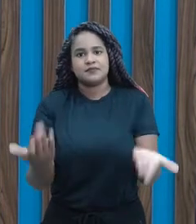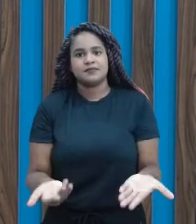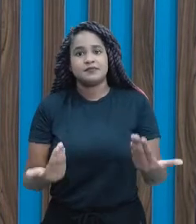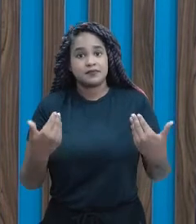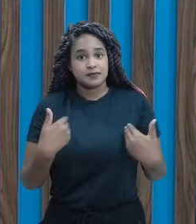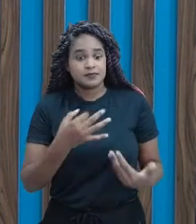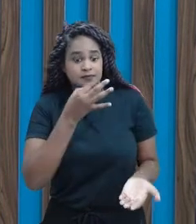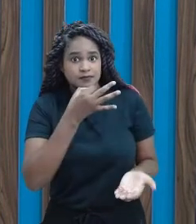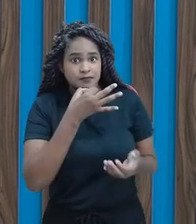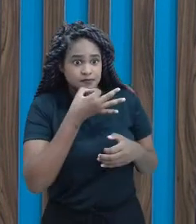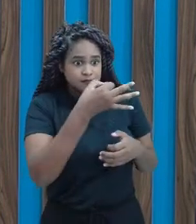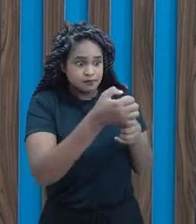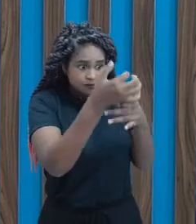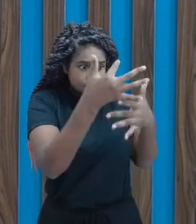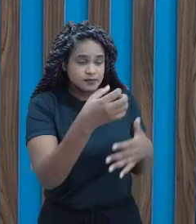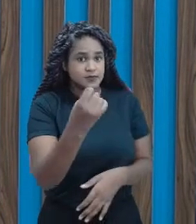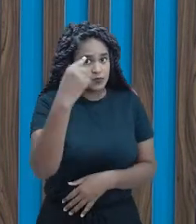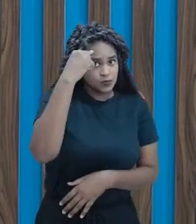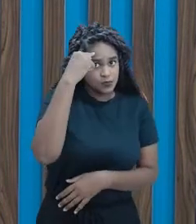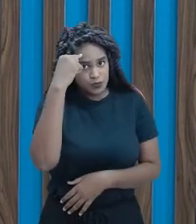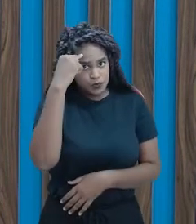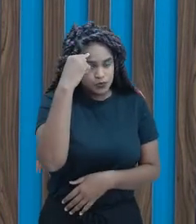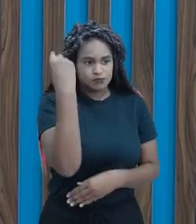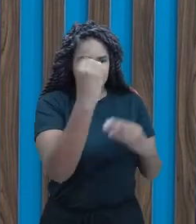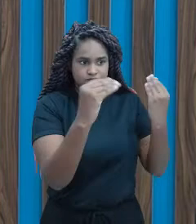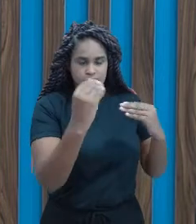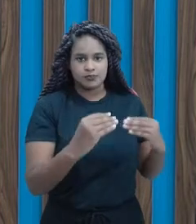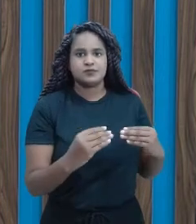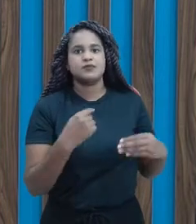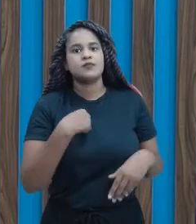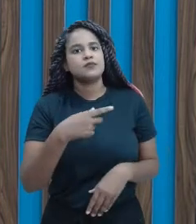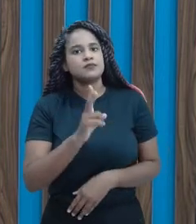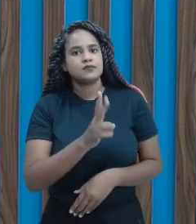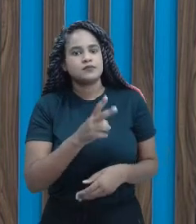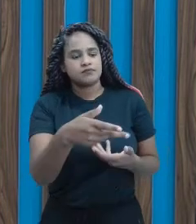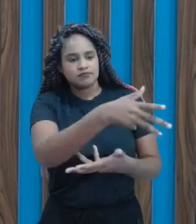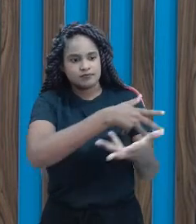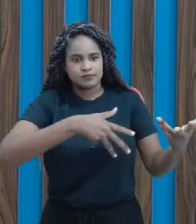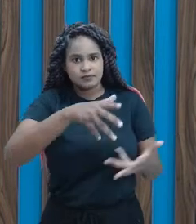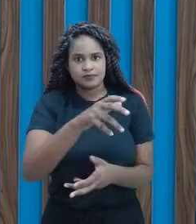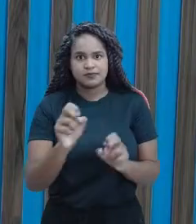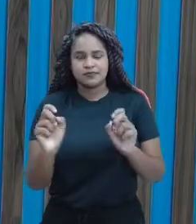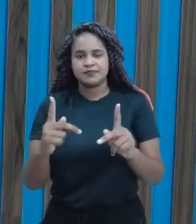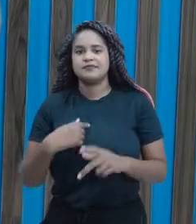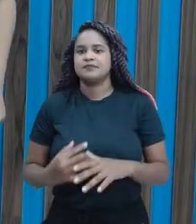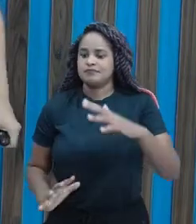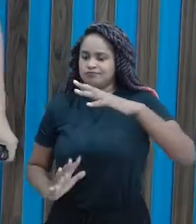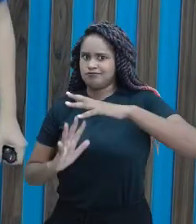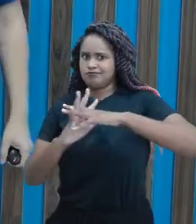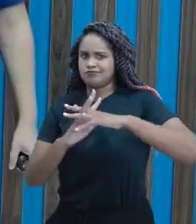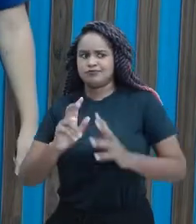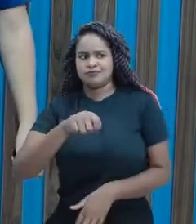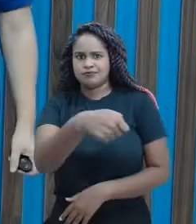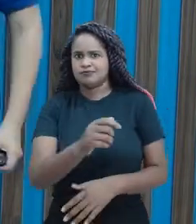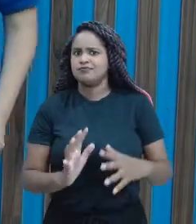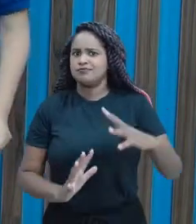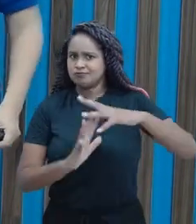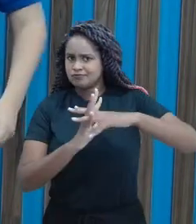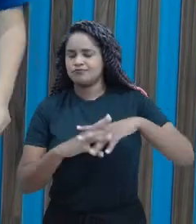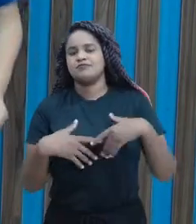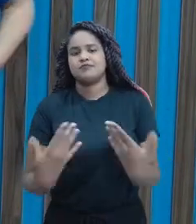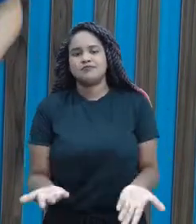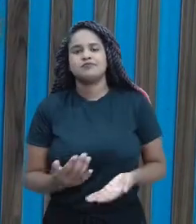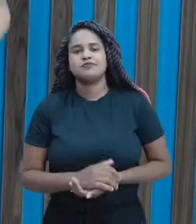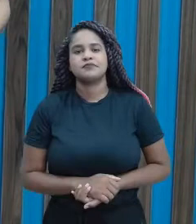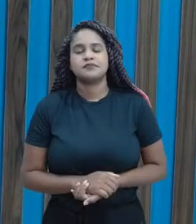aqui no chat, qualquer dúvida ou então qualquer menção, estou aqui para acompanhar, tá bom? Top, esse professor aqui acompanhando a gente, hein,